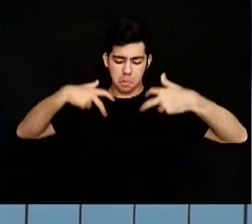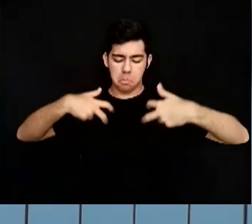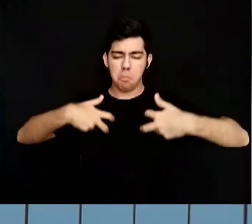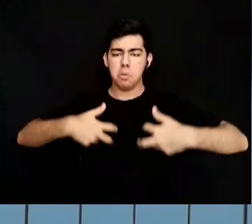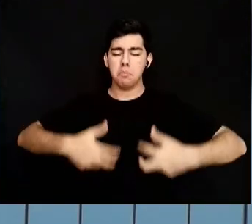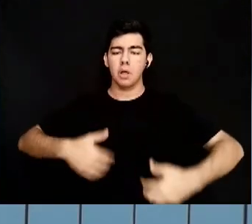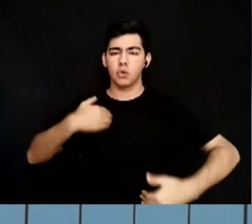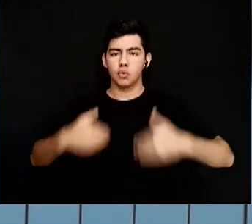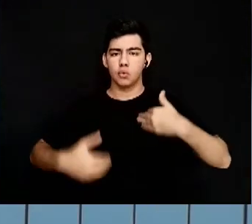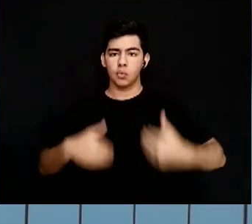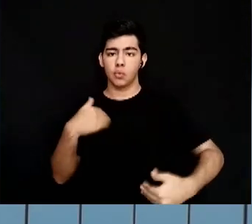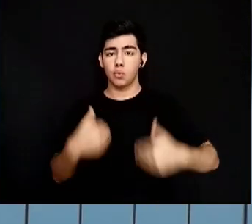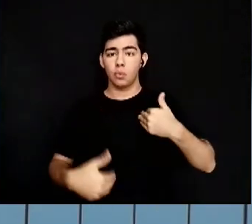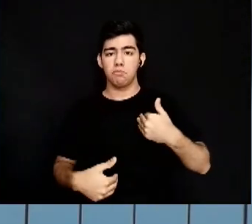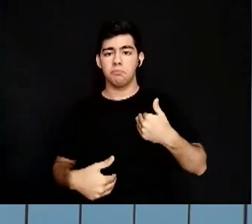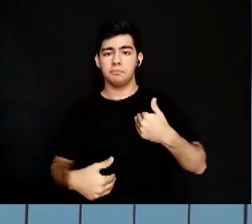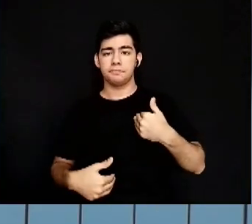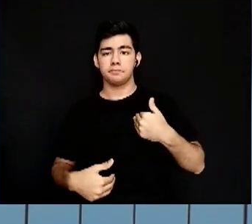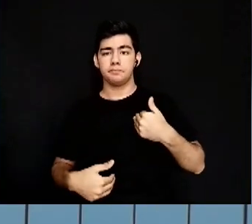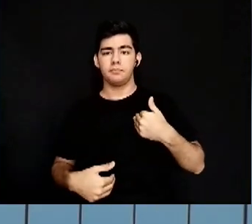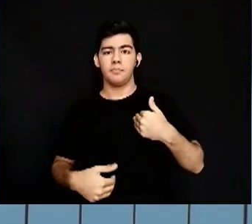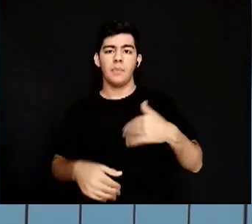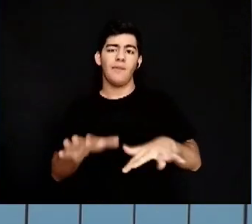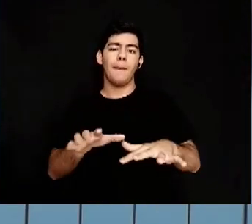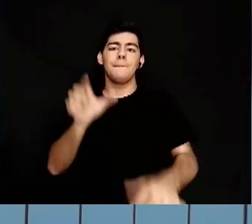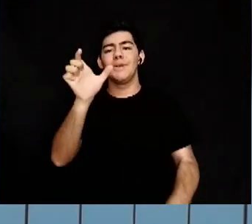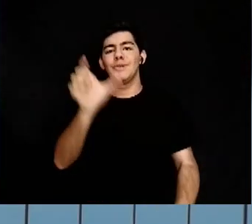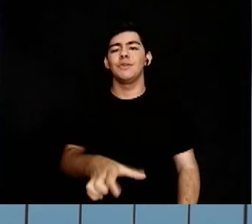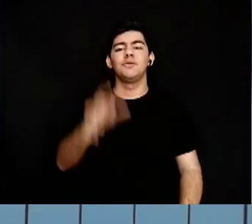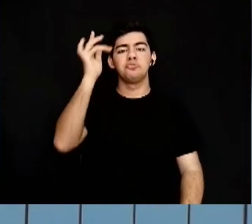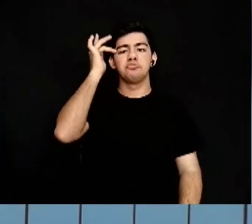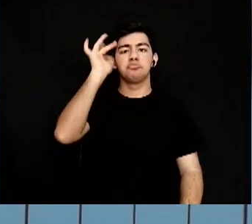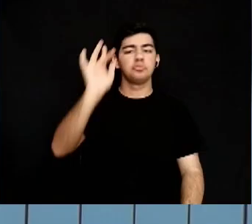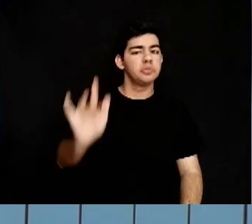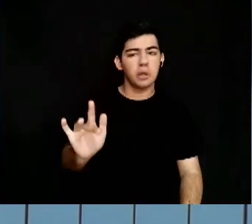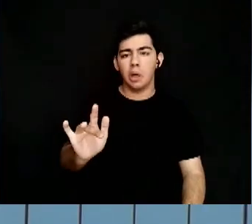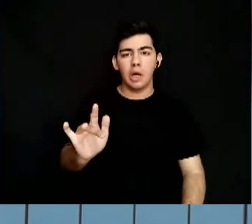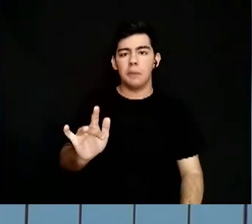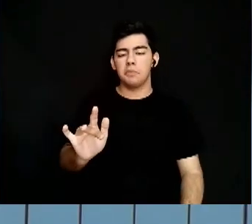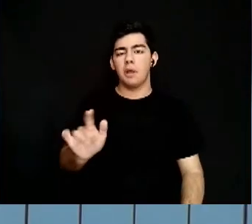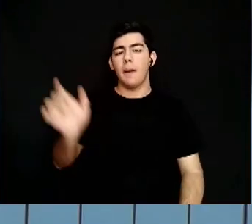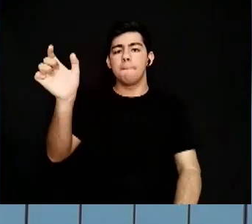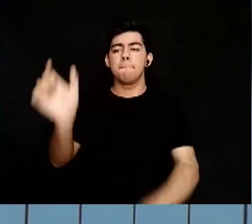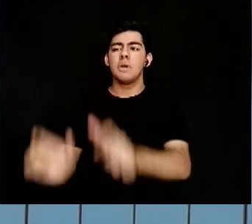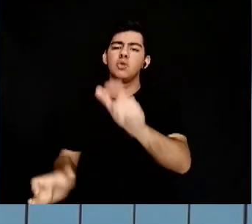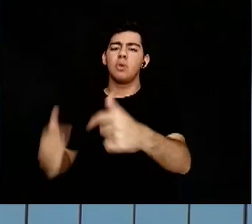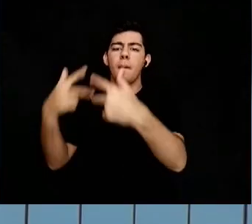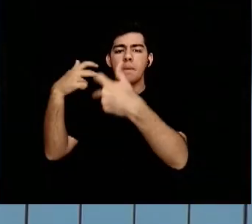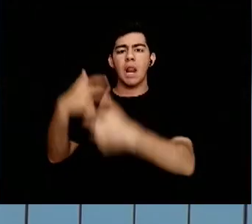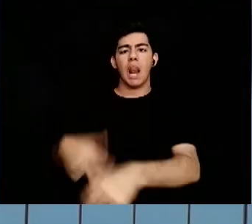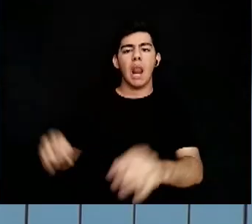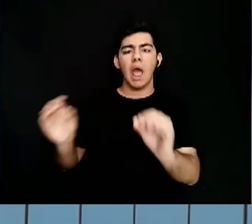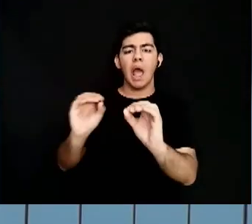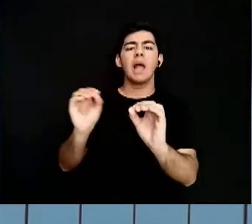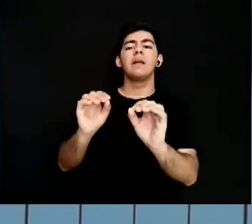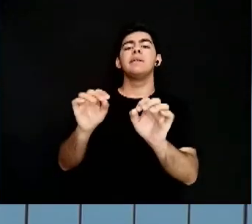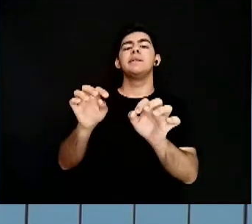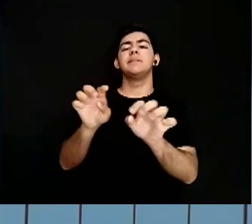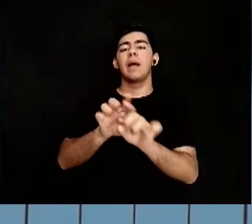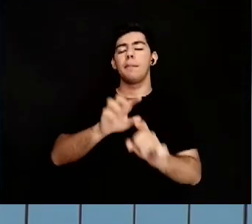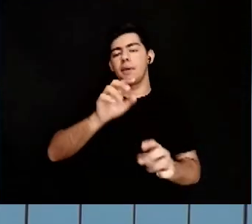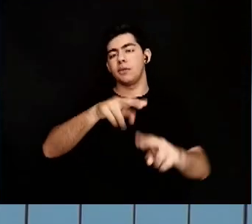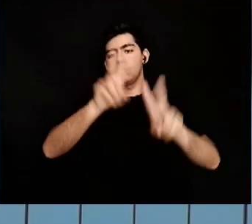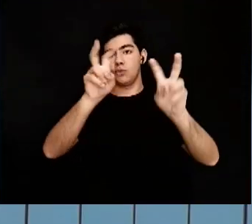de alerta, né, porque de repente a pessoa, ela não tem essa predisposição, no caso não tem alguém da família que teve, né,